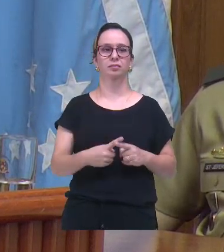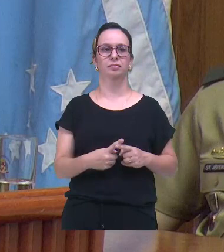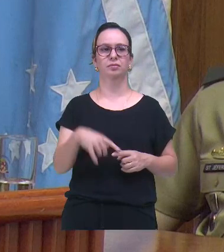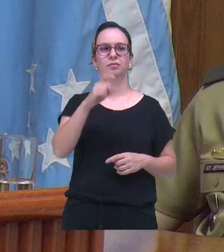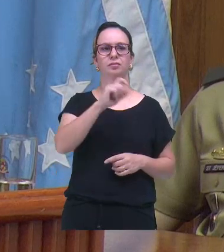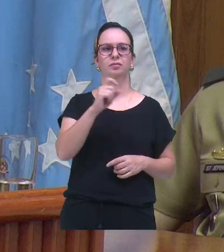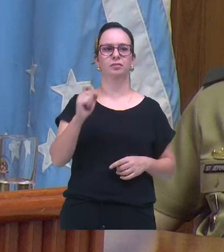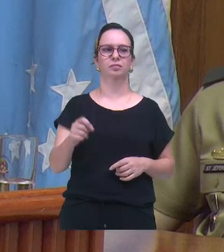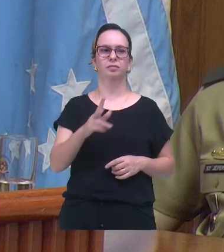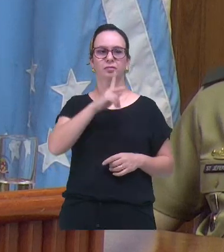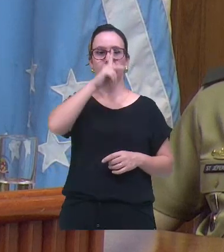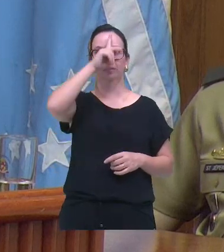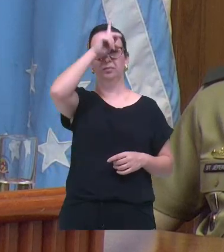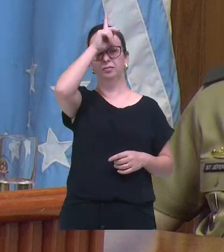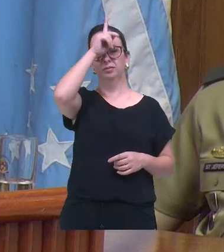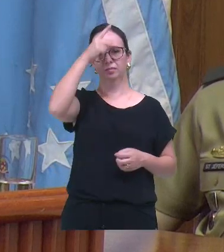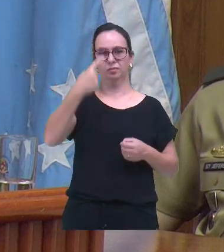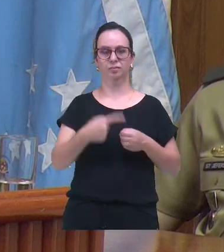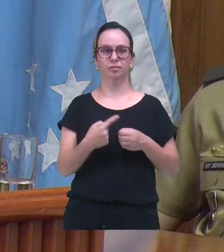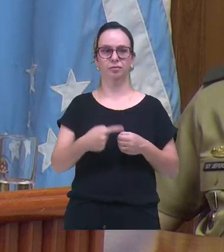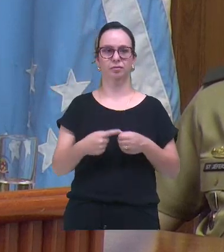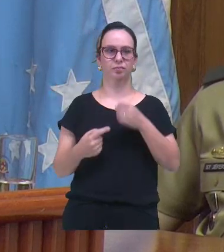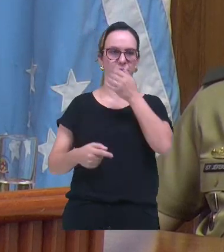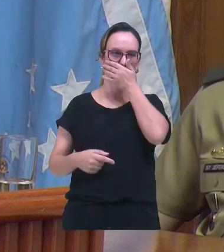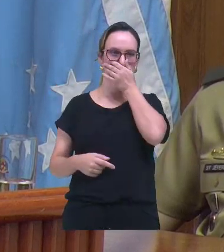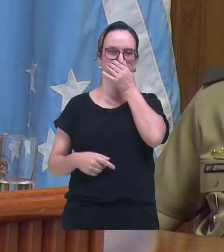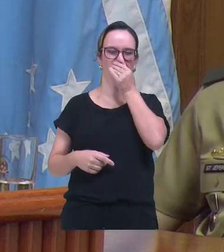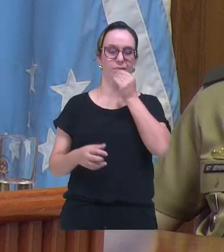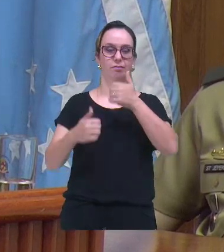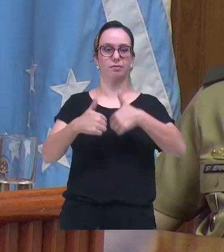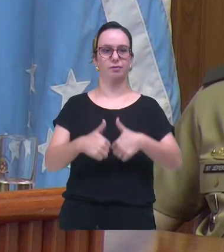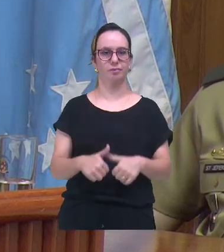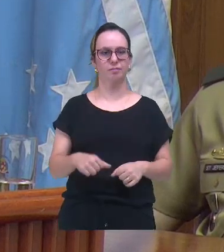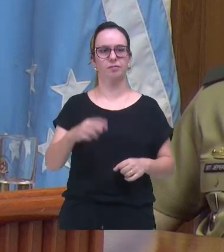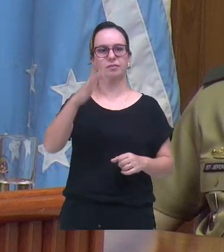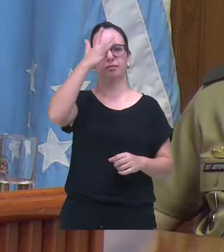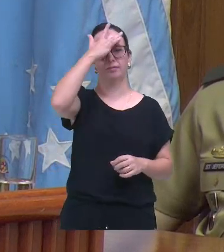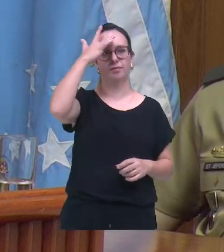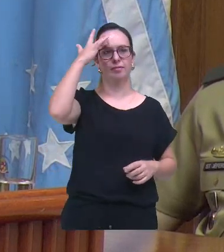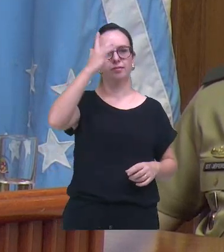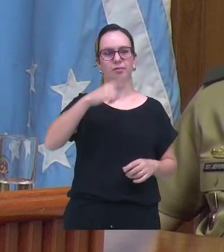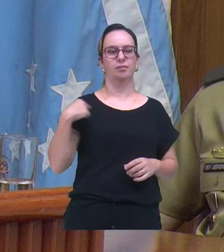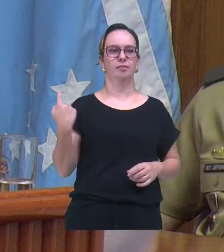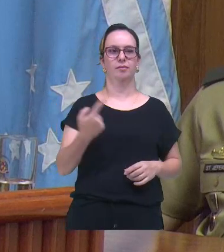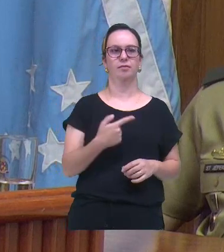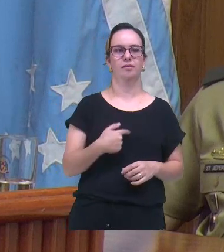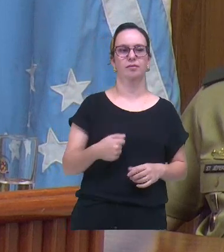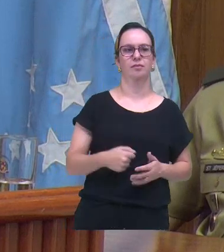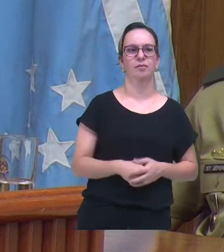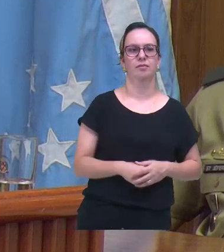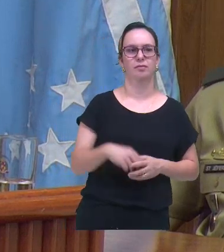força motriz de uma cidade? São as pessoas. E nós temos que, em vida,